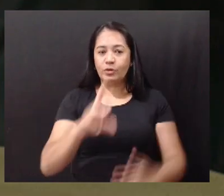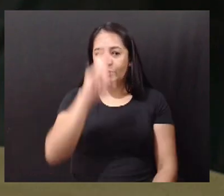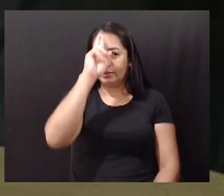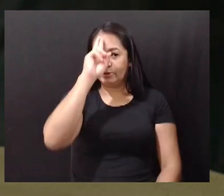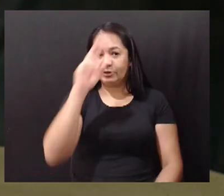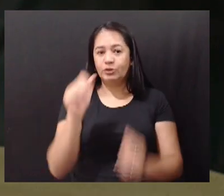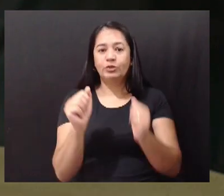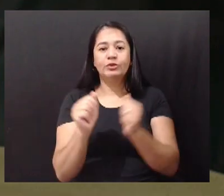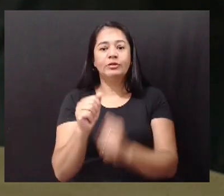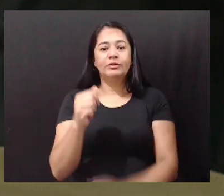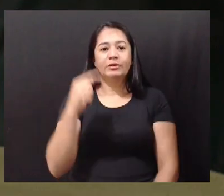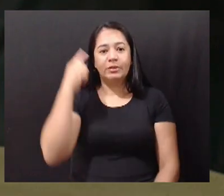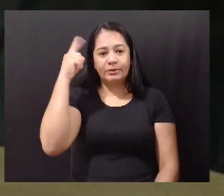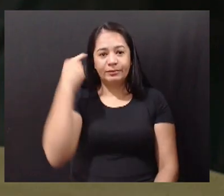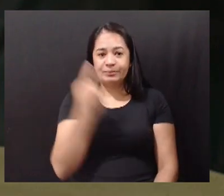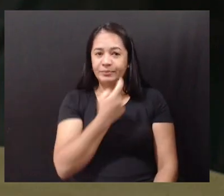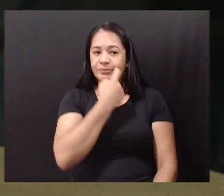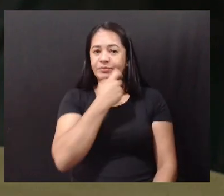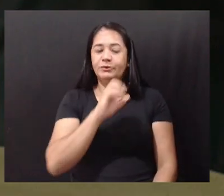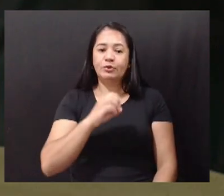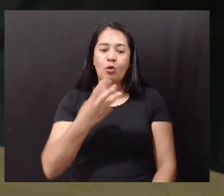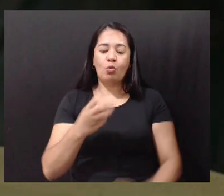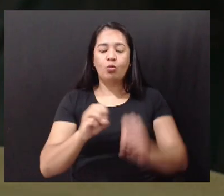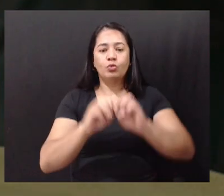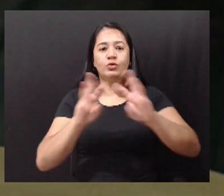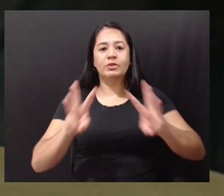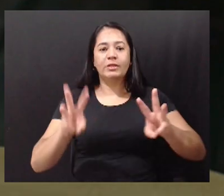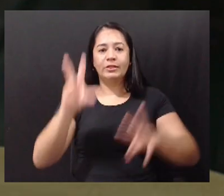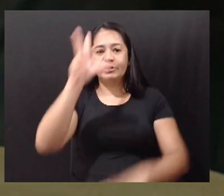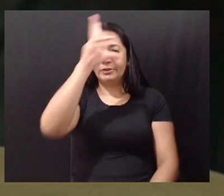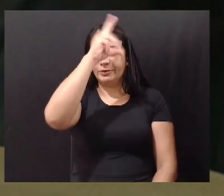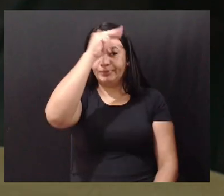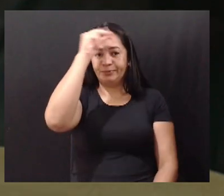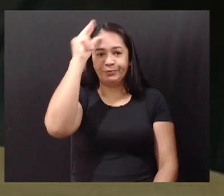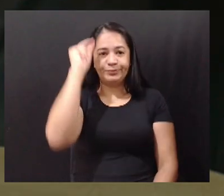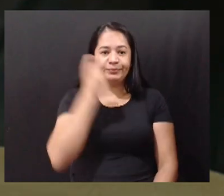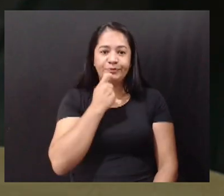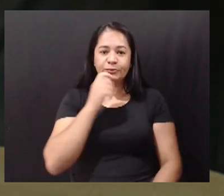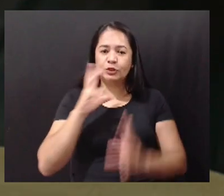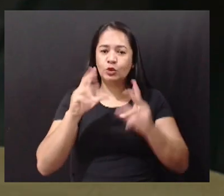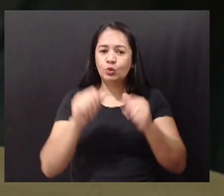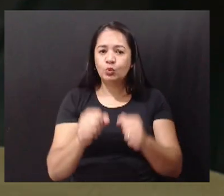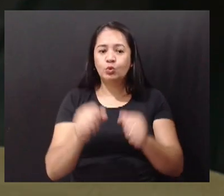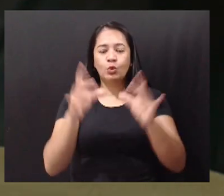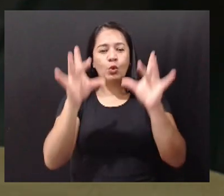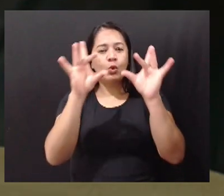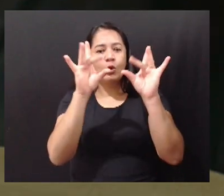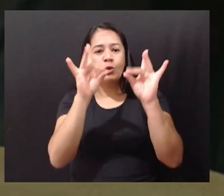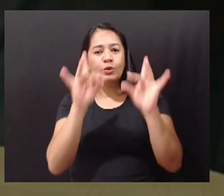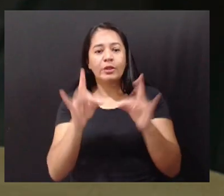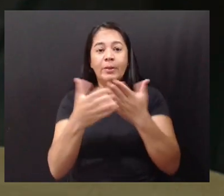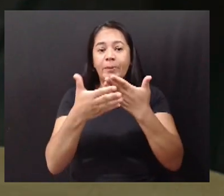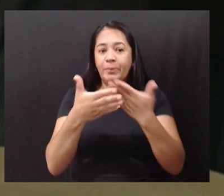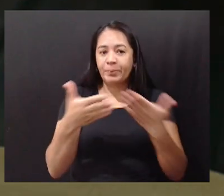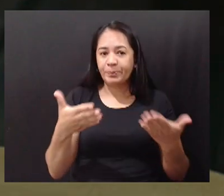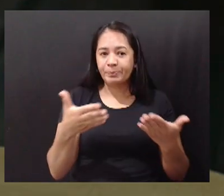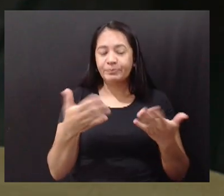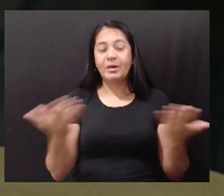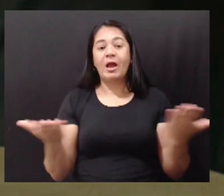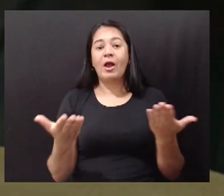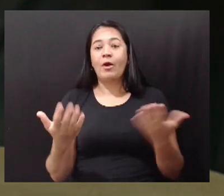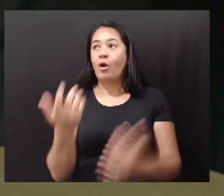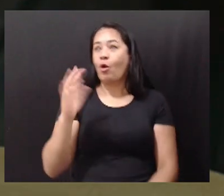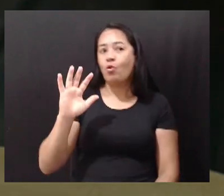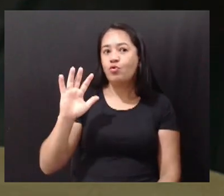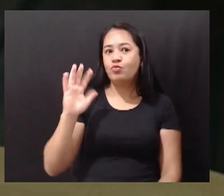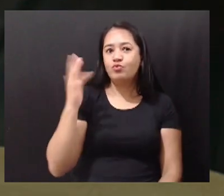ou então acesse o site da Prefeitura de Campinas, está lá tudo detalhadinho para você. E agora a previsão do tempo chegando,